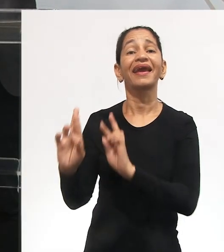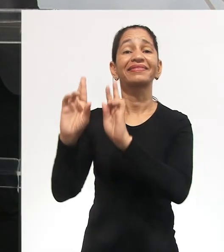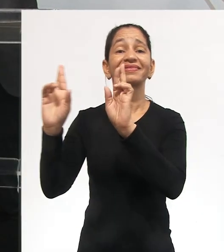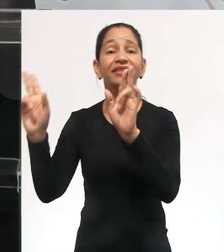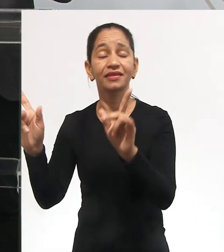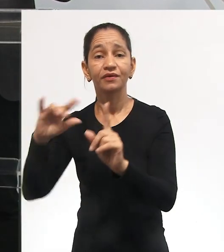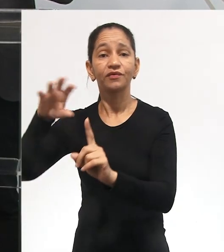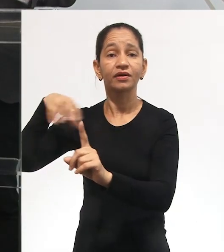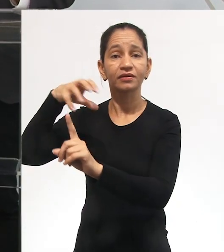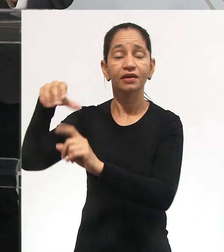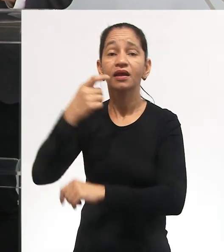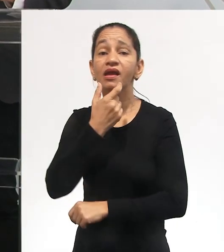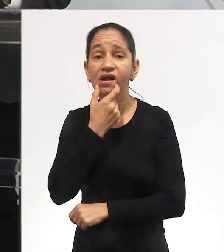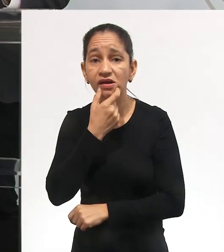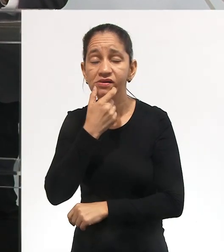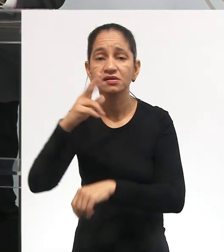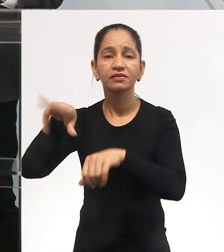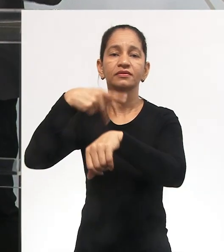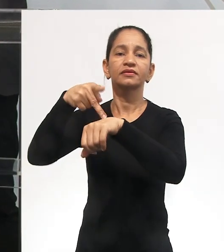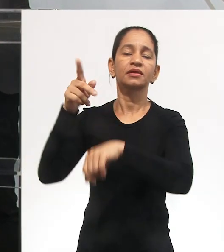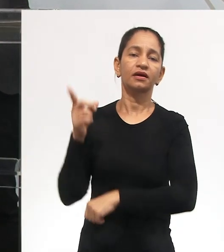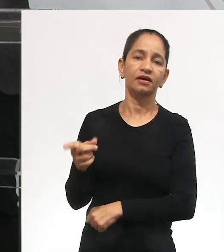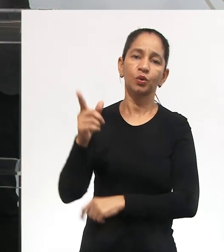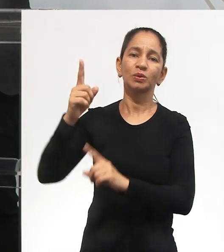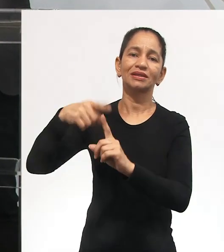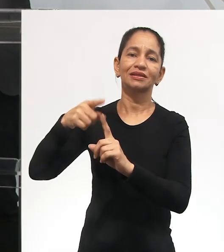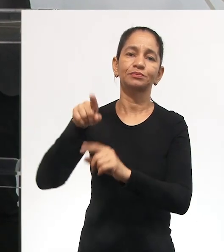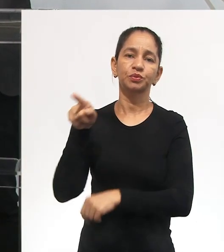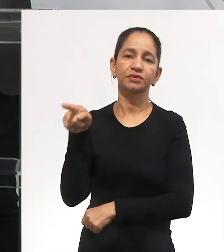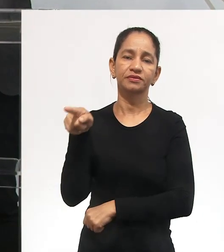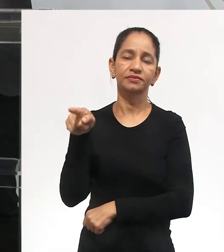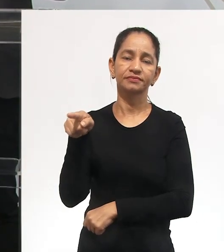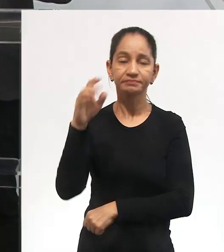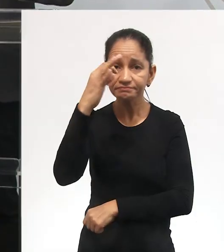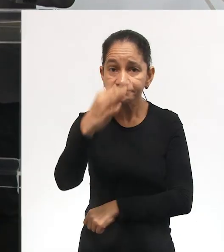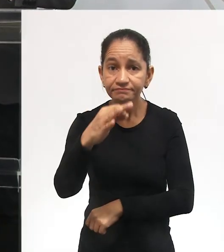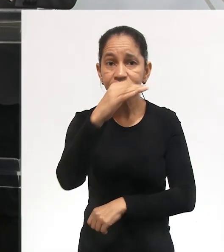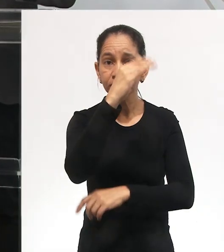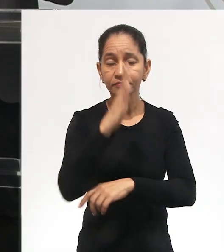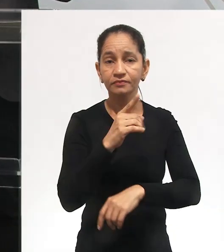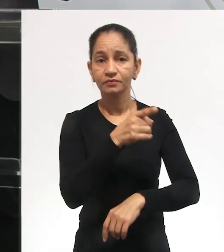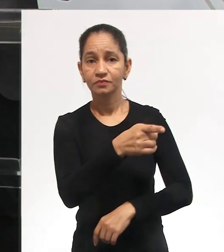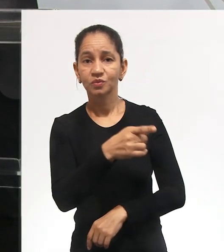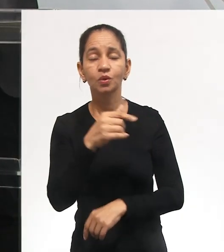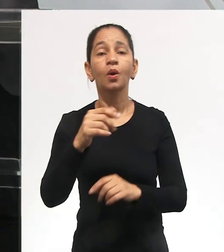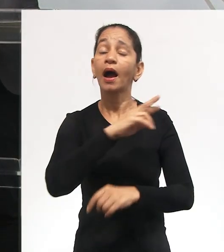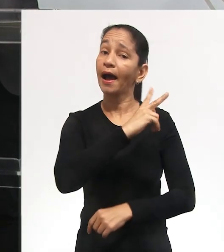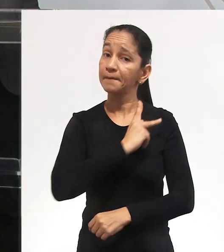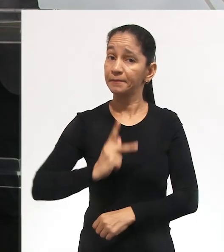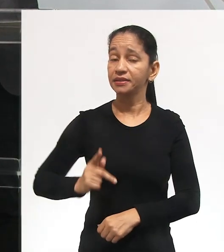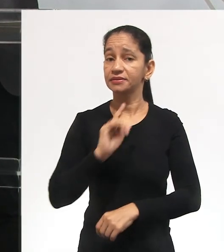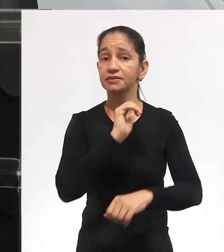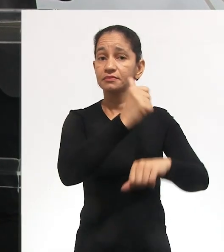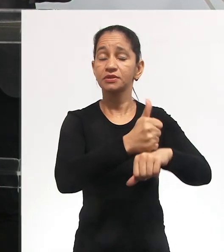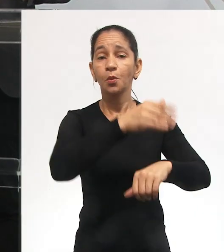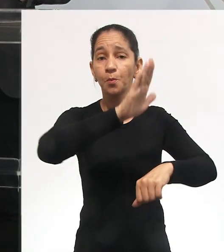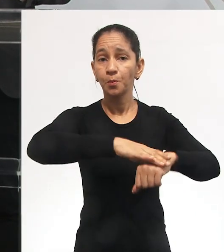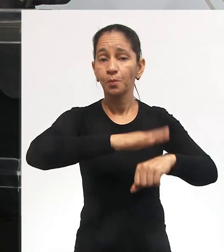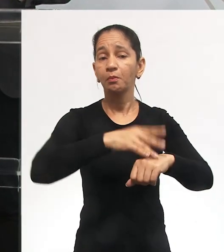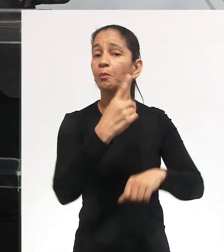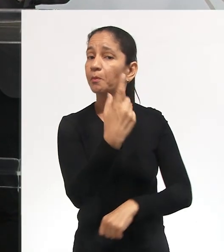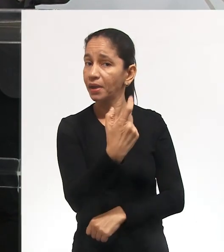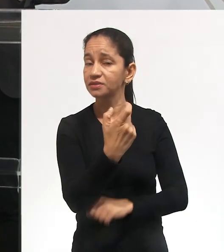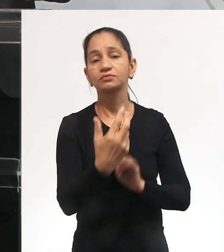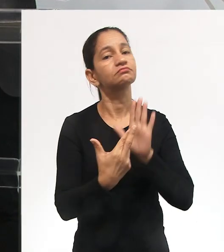Tá? A Inglaterra, por exemplo, né, é uma situação dessa. No Brasil, nós temos ali o presidencialismo e uma só pessoa ela